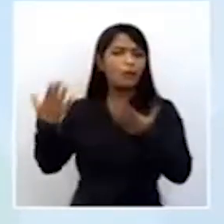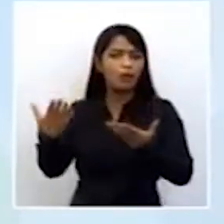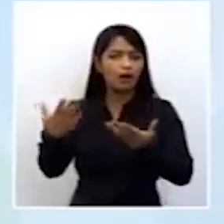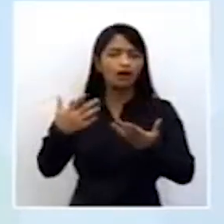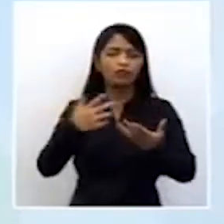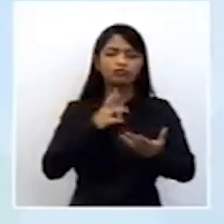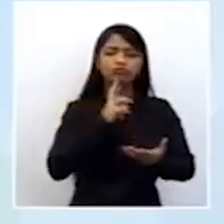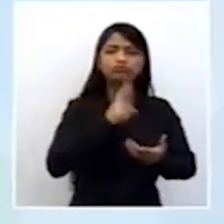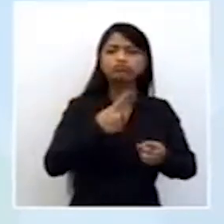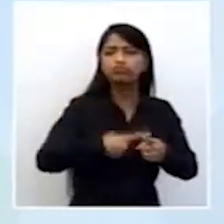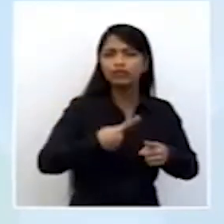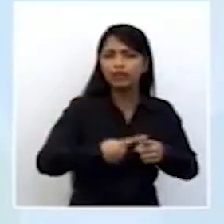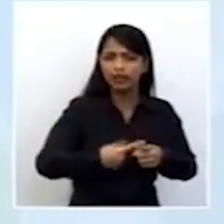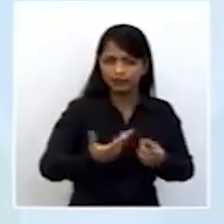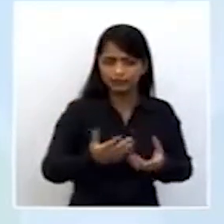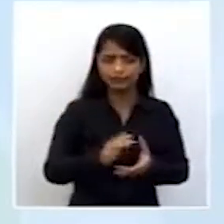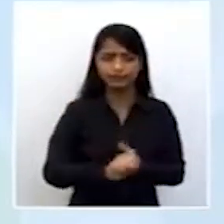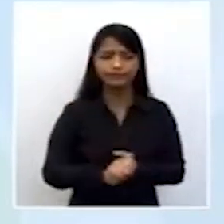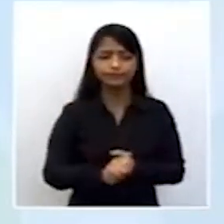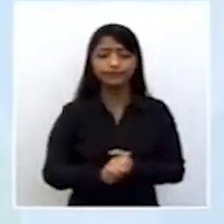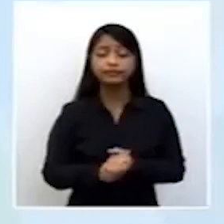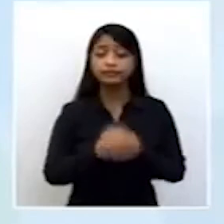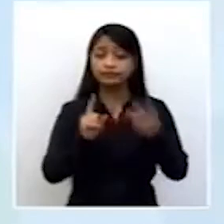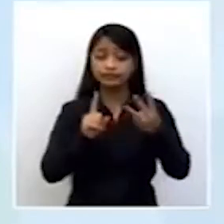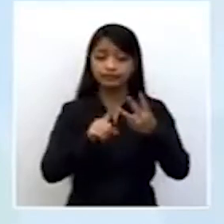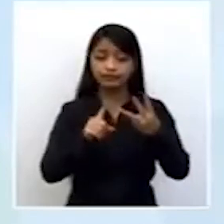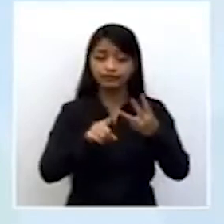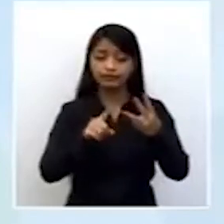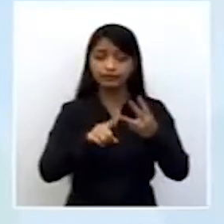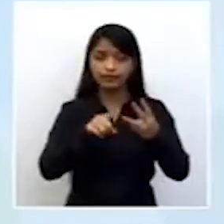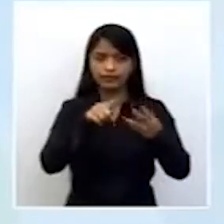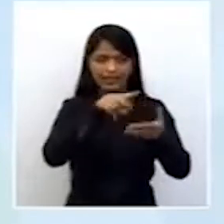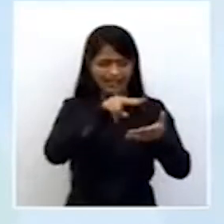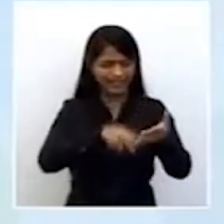você, o que pode ter dificultado o entendimento do conteúdo desse texto?